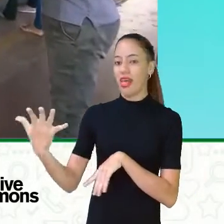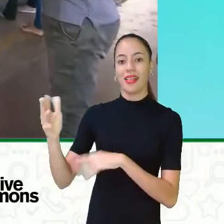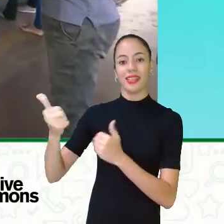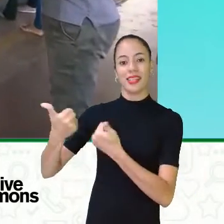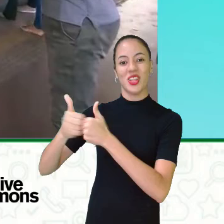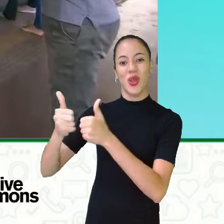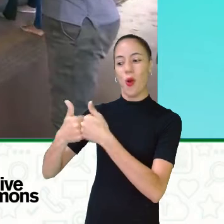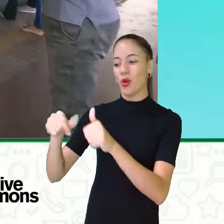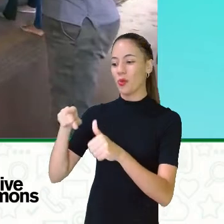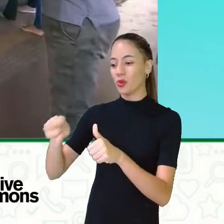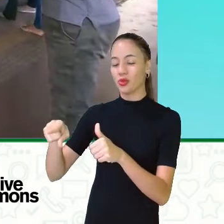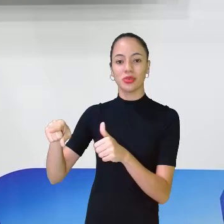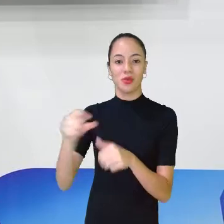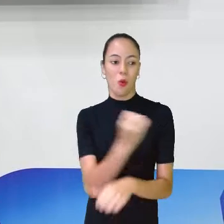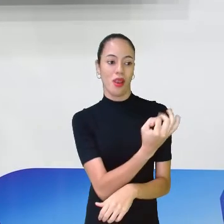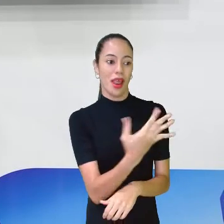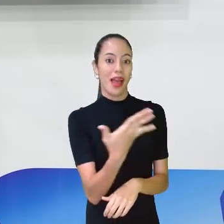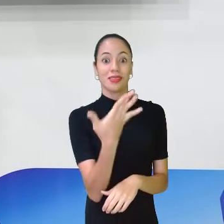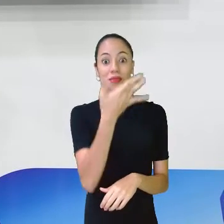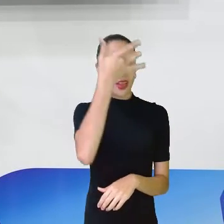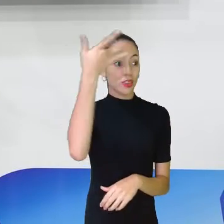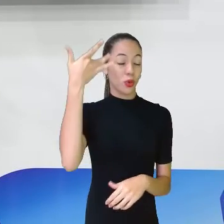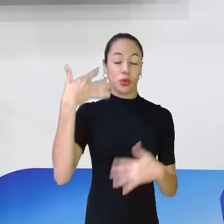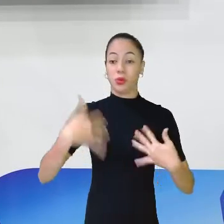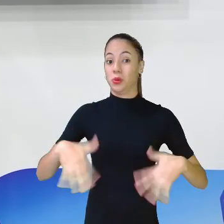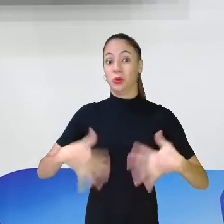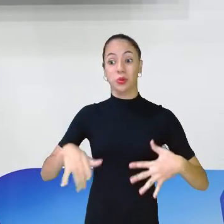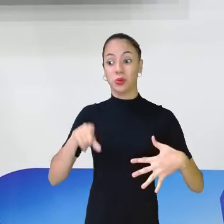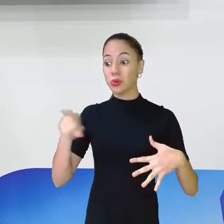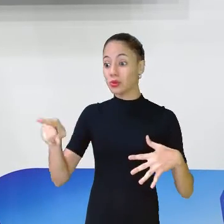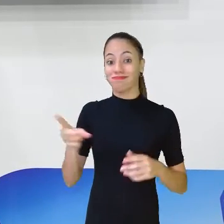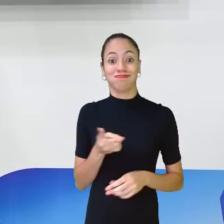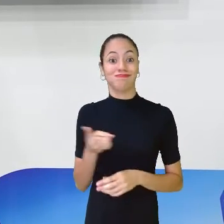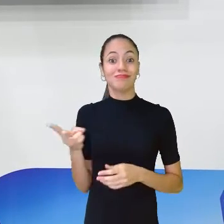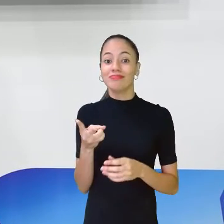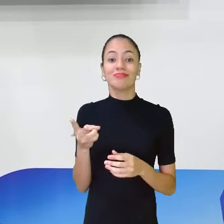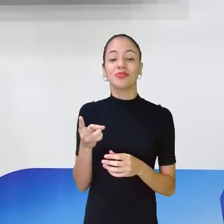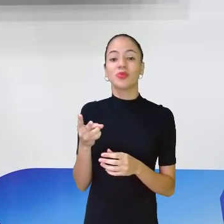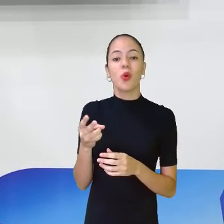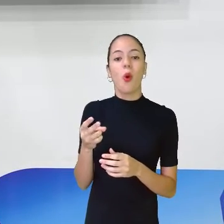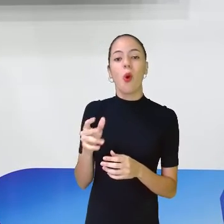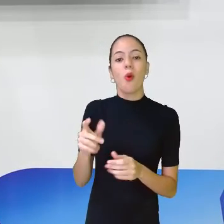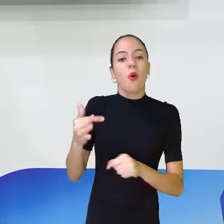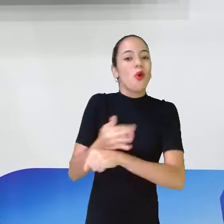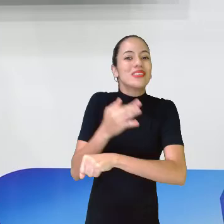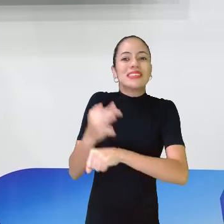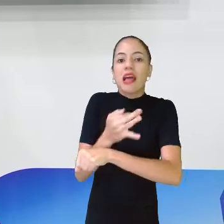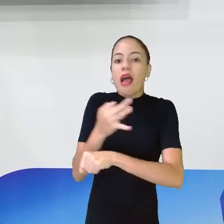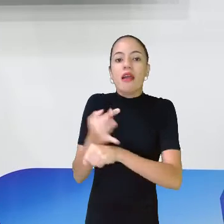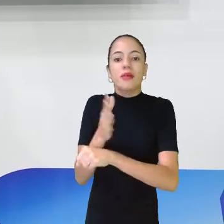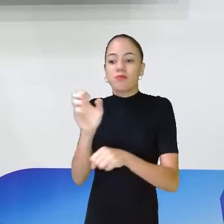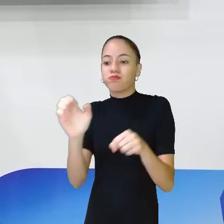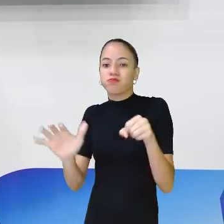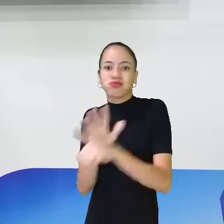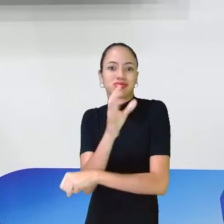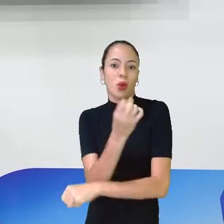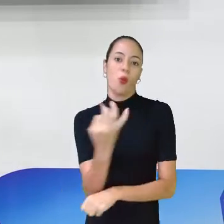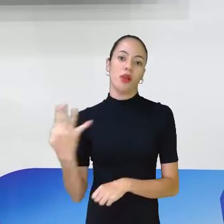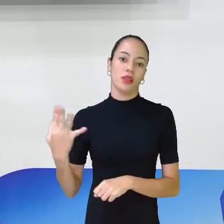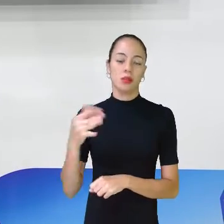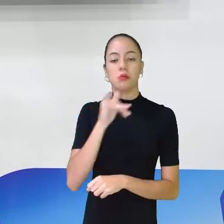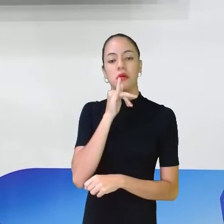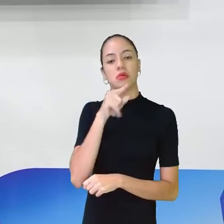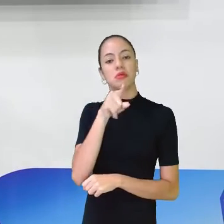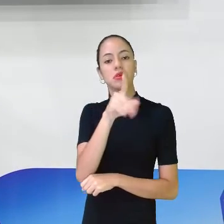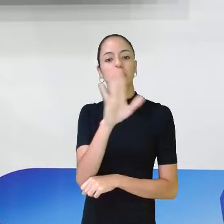é superlotação de ônibus. Então, ou seja, quando você estiver aí na integração, aquela questão, se o ônibus chega, você está lá